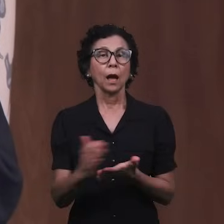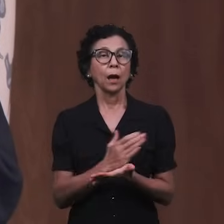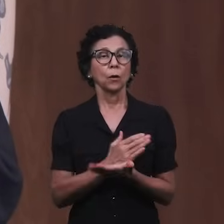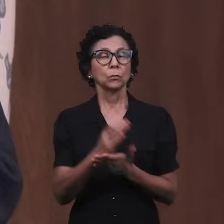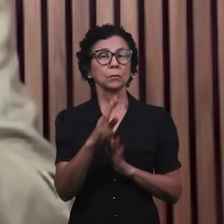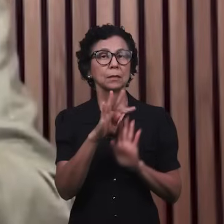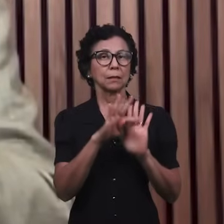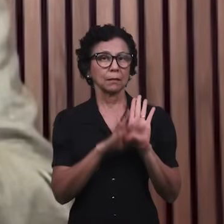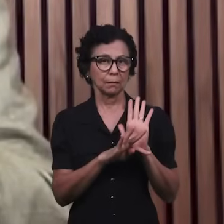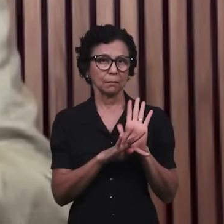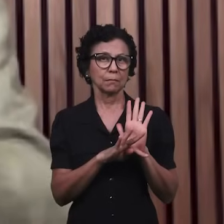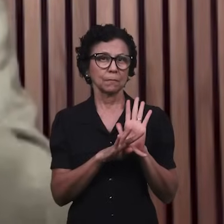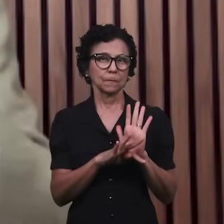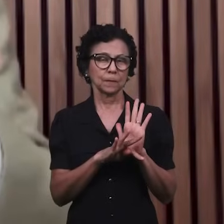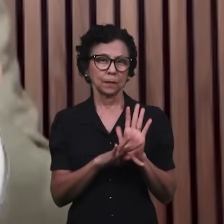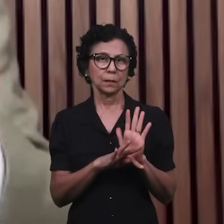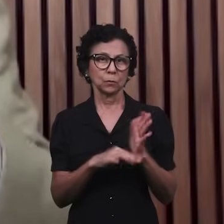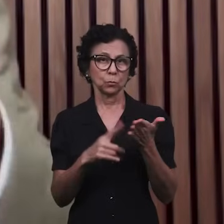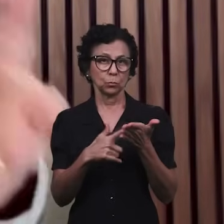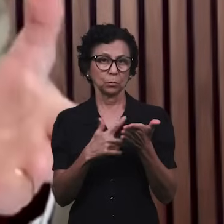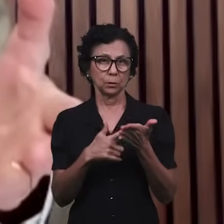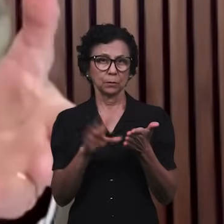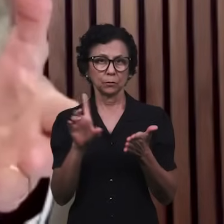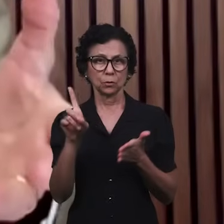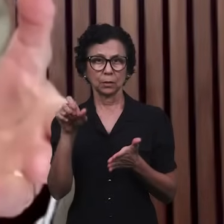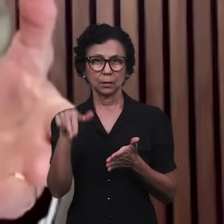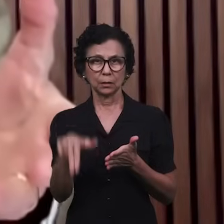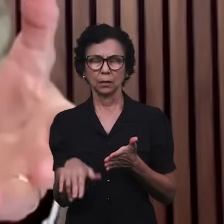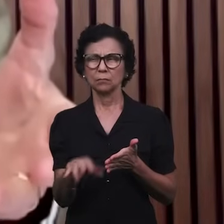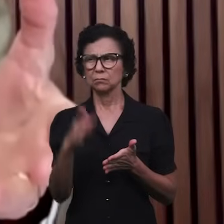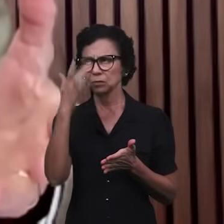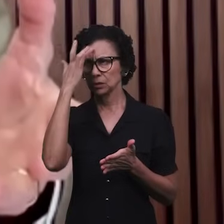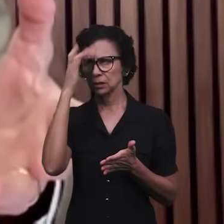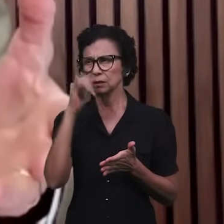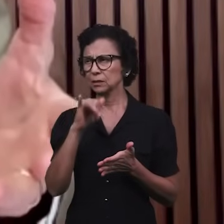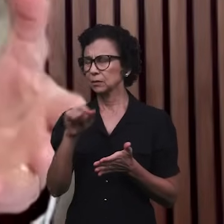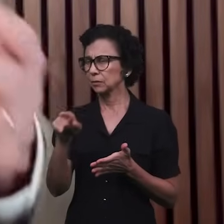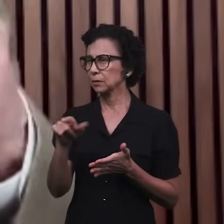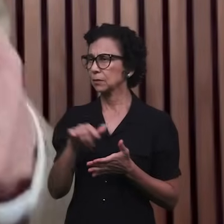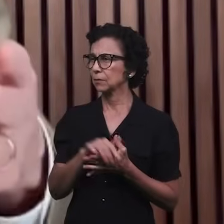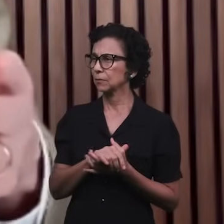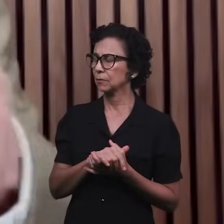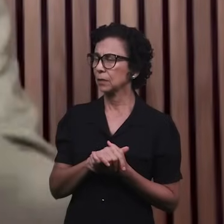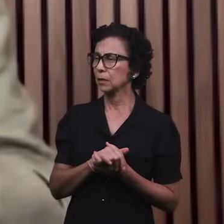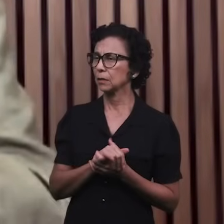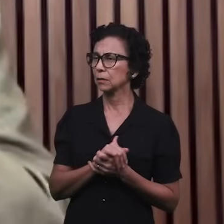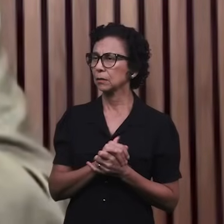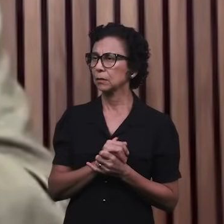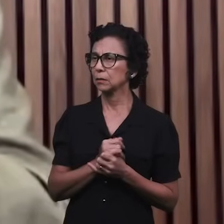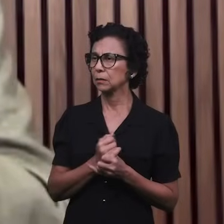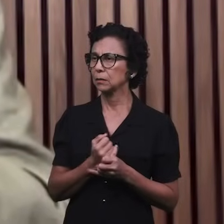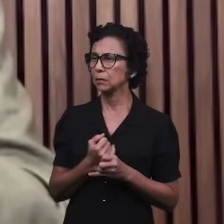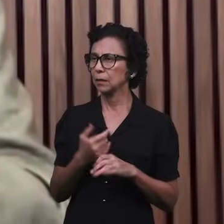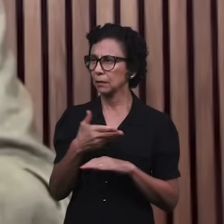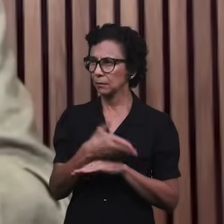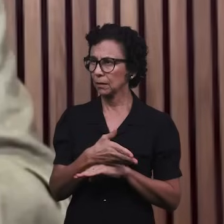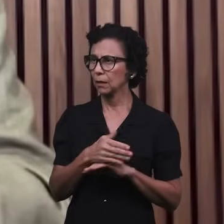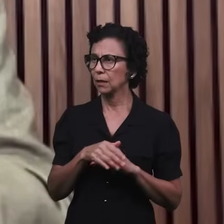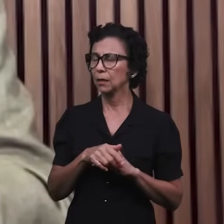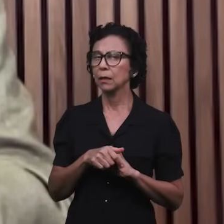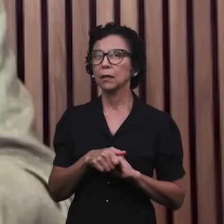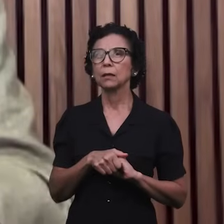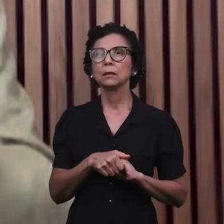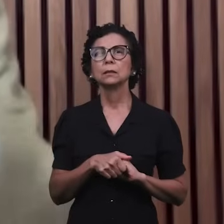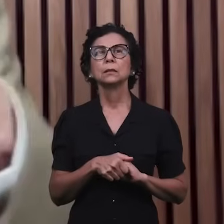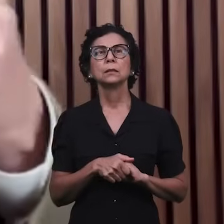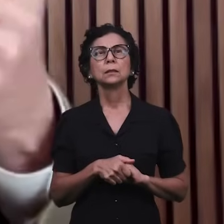falar, pastor. Tem alguns textos no próprio livro de Daniel, né, pastor Antônio Carlos? Não sei se você vai entrar nesse detalhe. Sim,